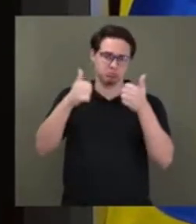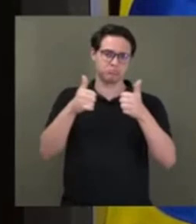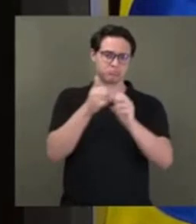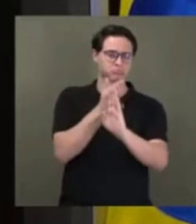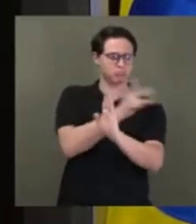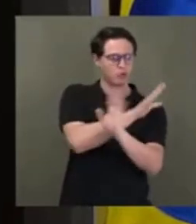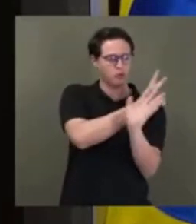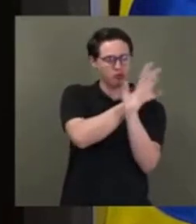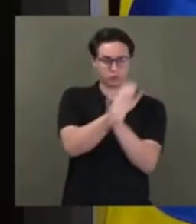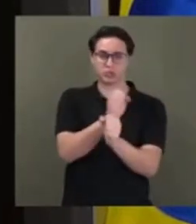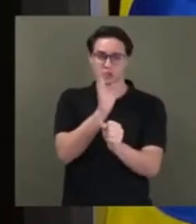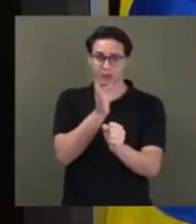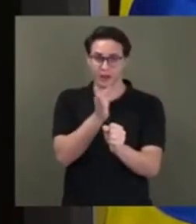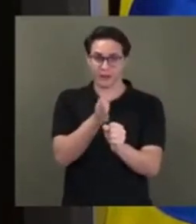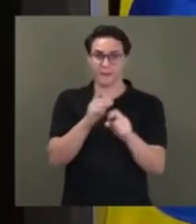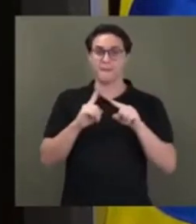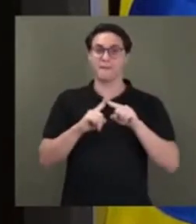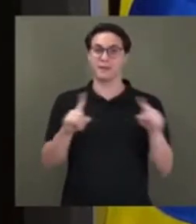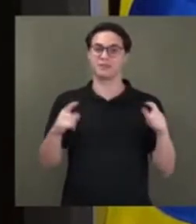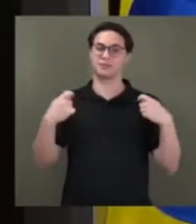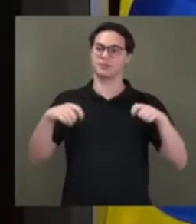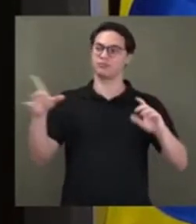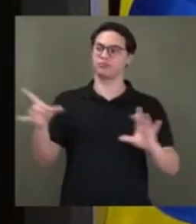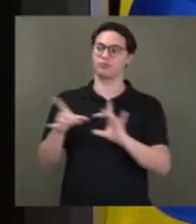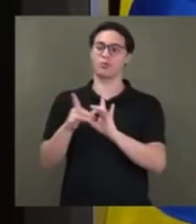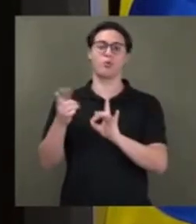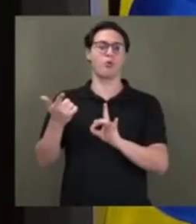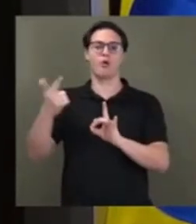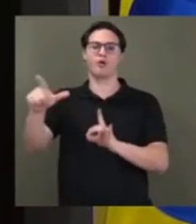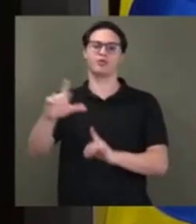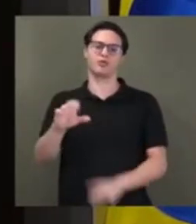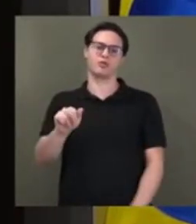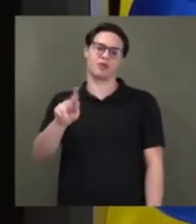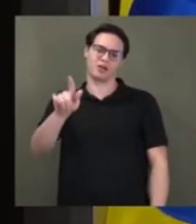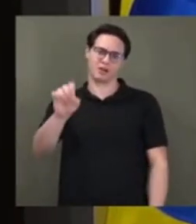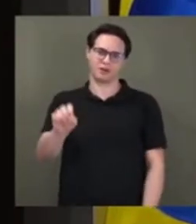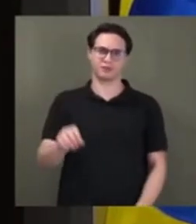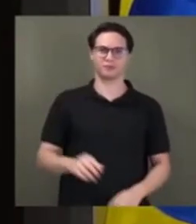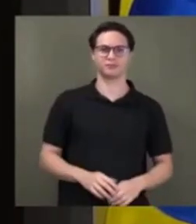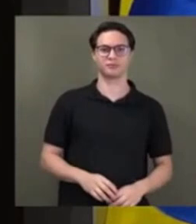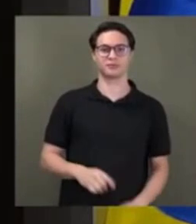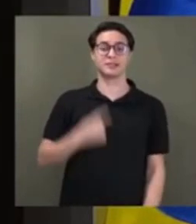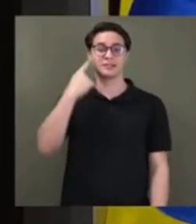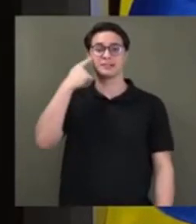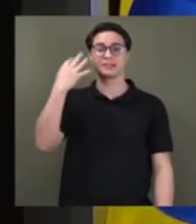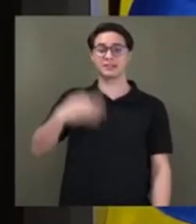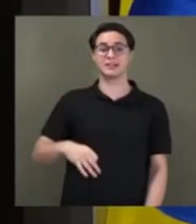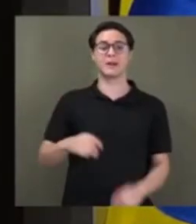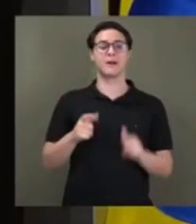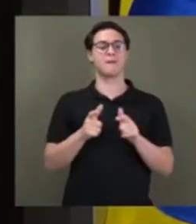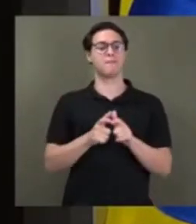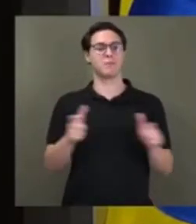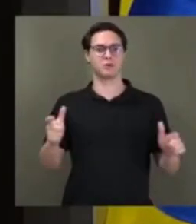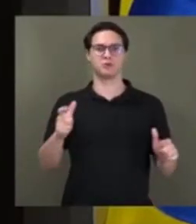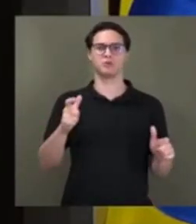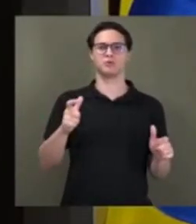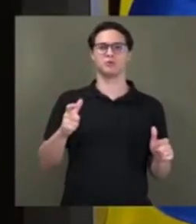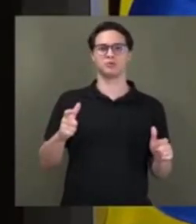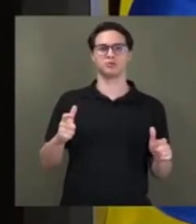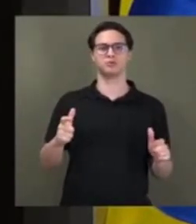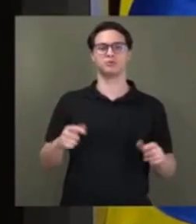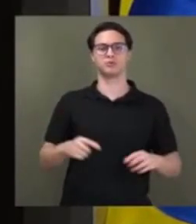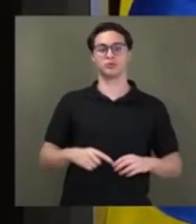mesmo, tem que ser efetivamente punido. Eu tenho certeza que a imensa maioria